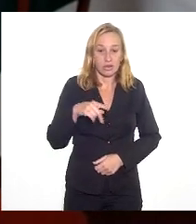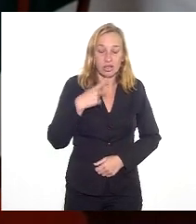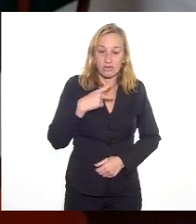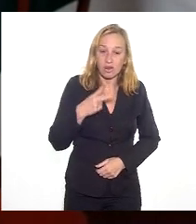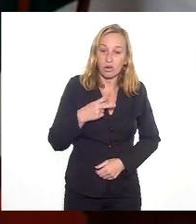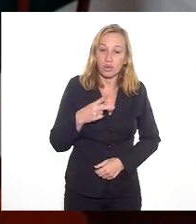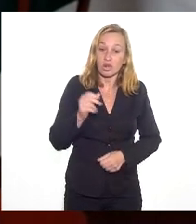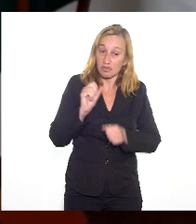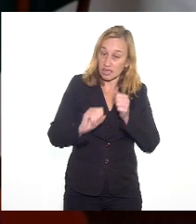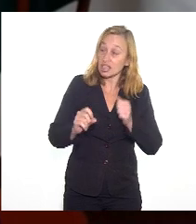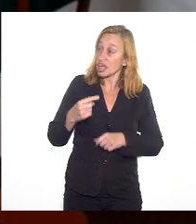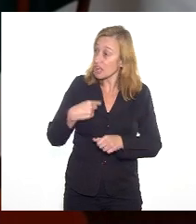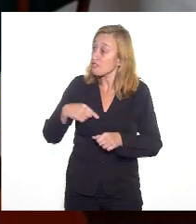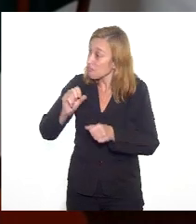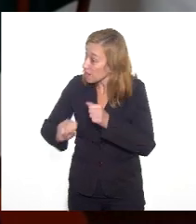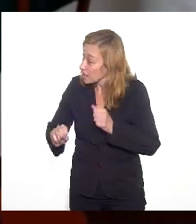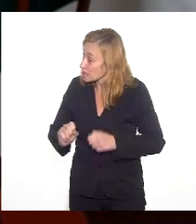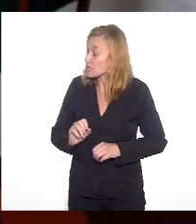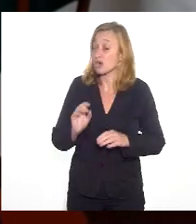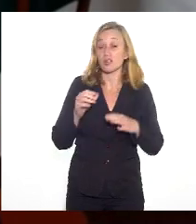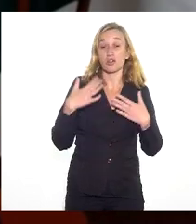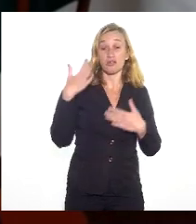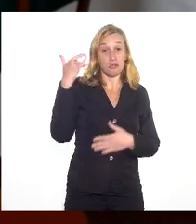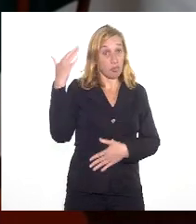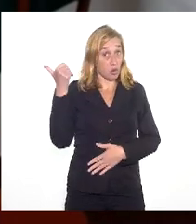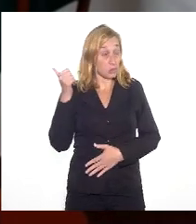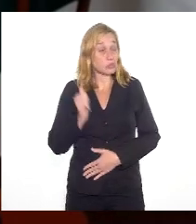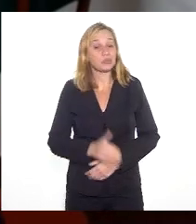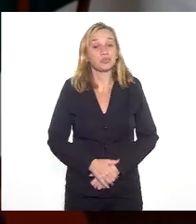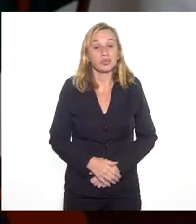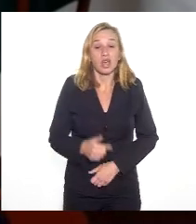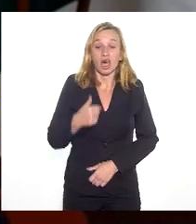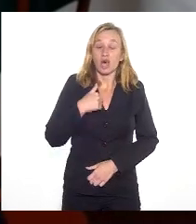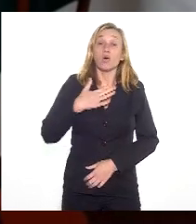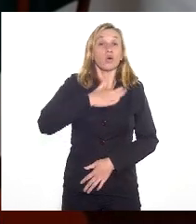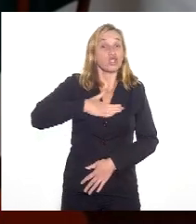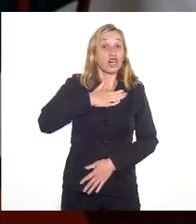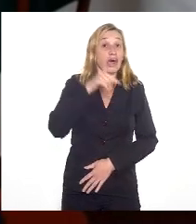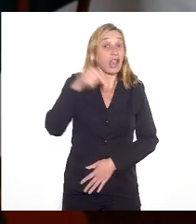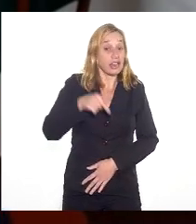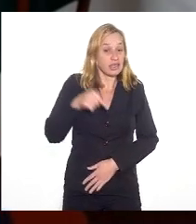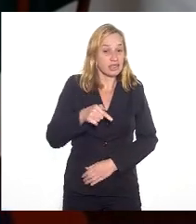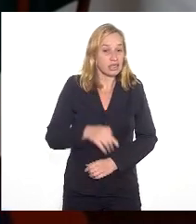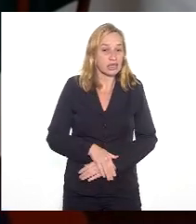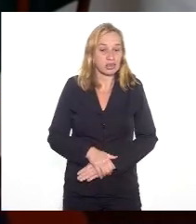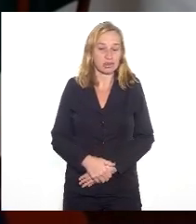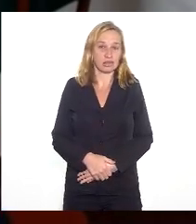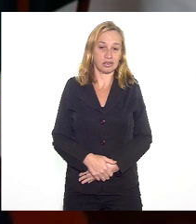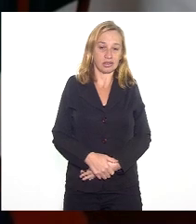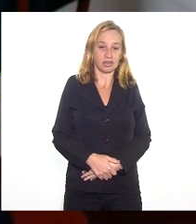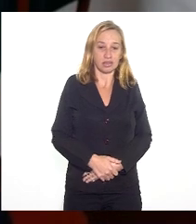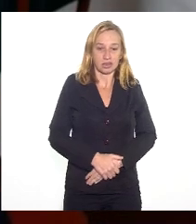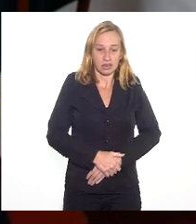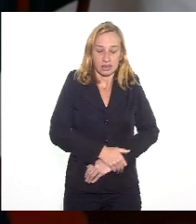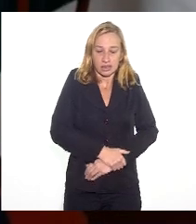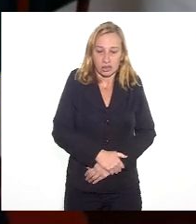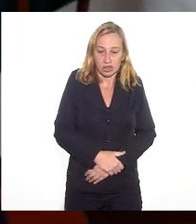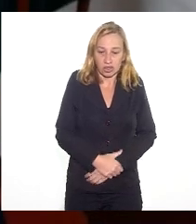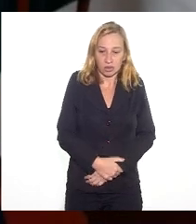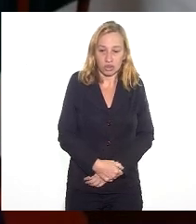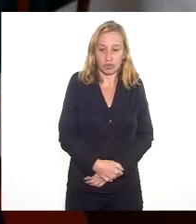conseguir fazer e fez. Foi um sucesso. Eu gostaria aqui, com